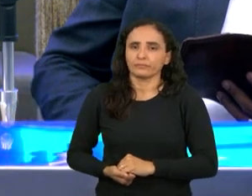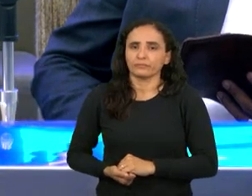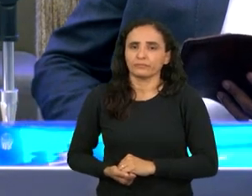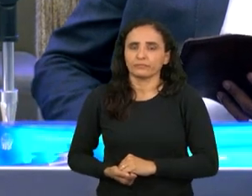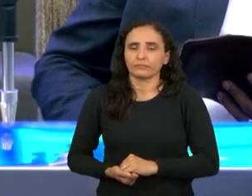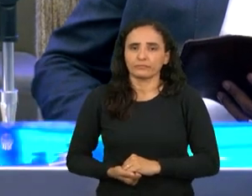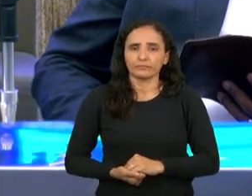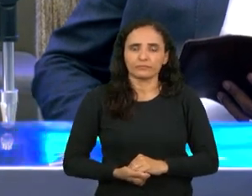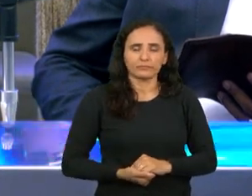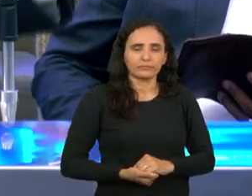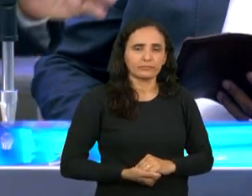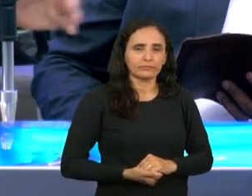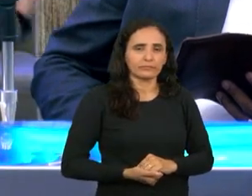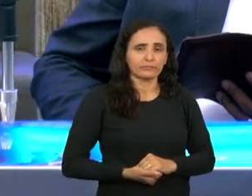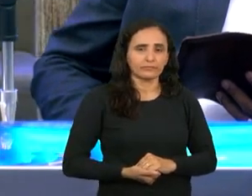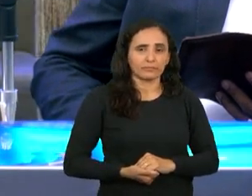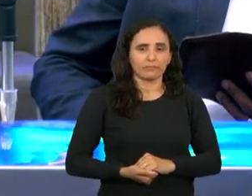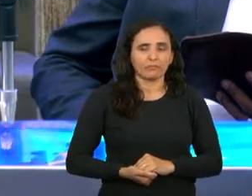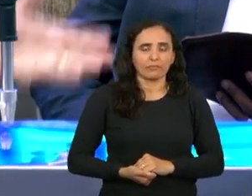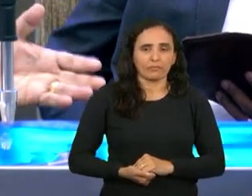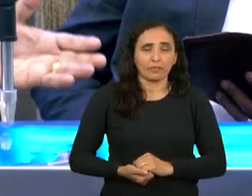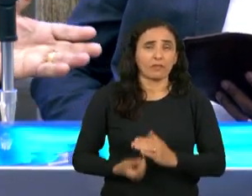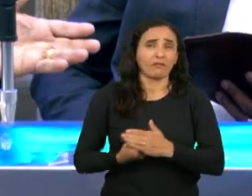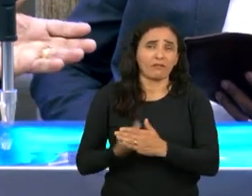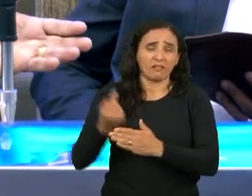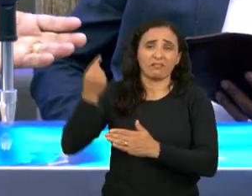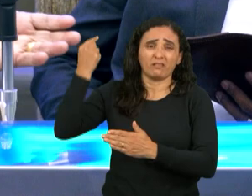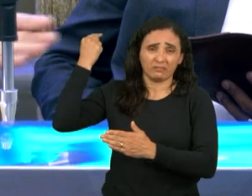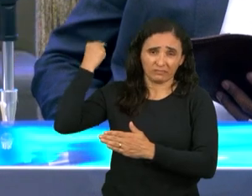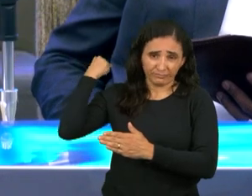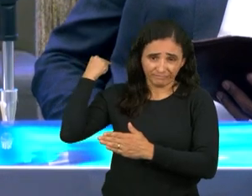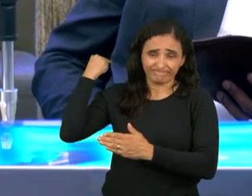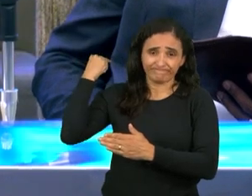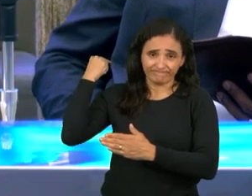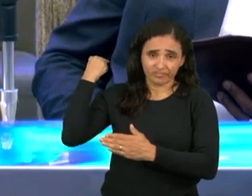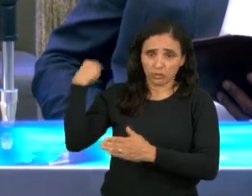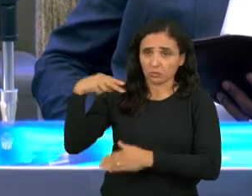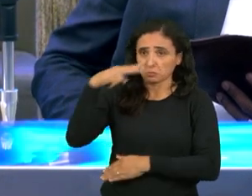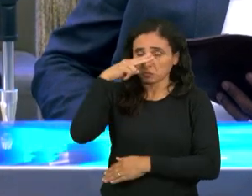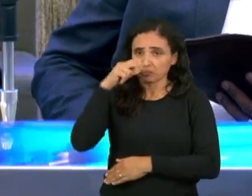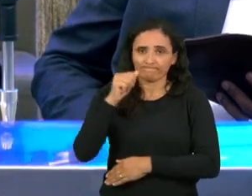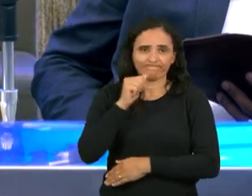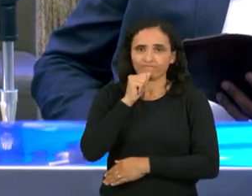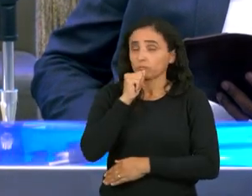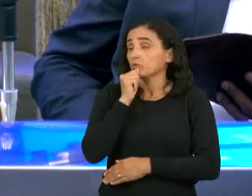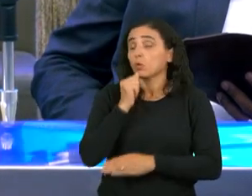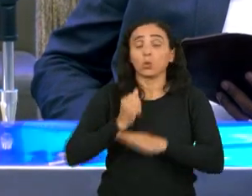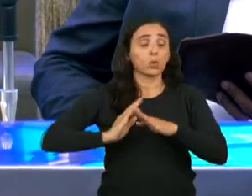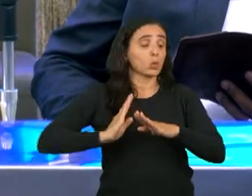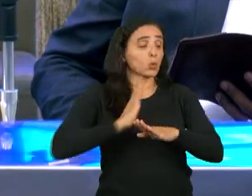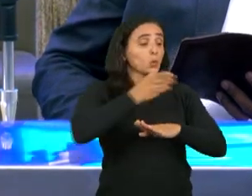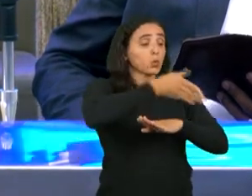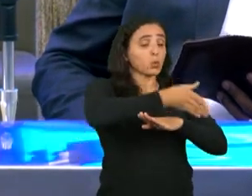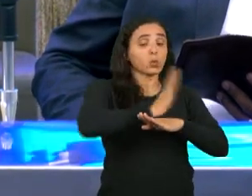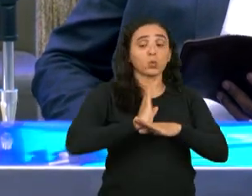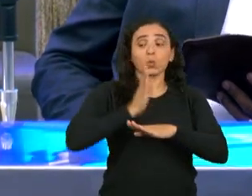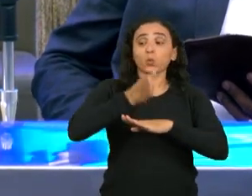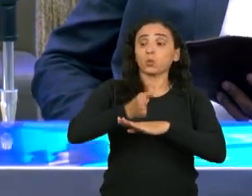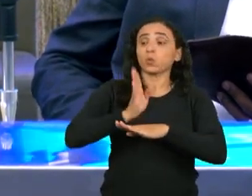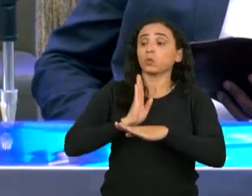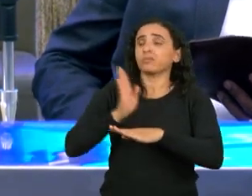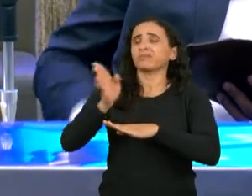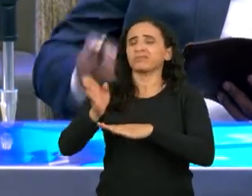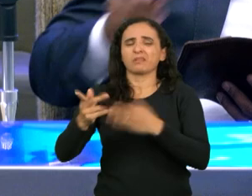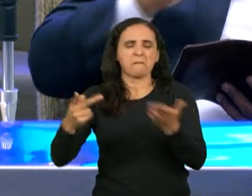na outro no outro tempo em outra época da nossa vida nós andamos segundo o curso do